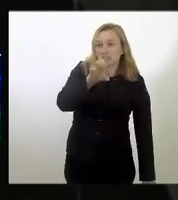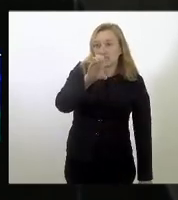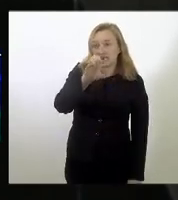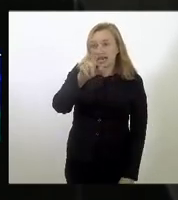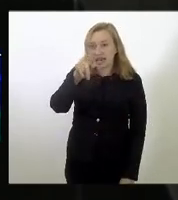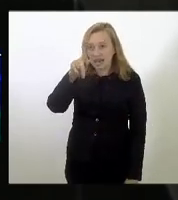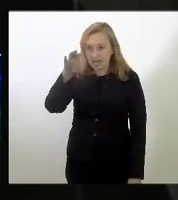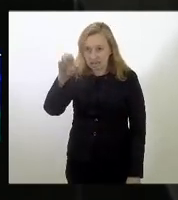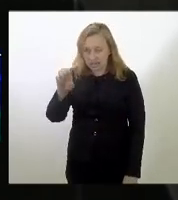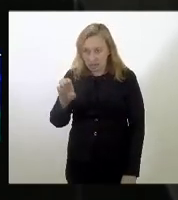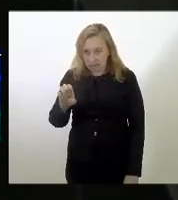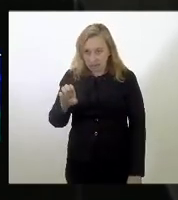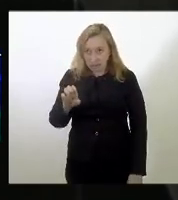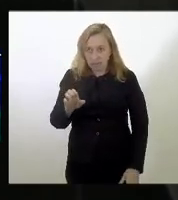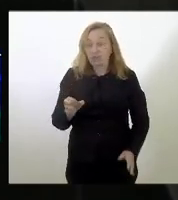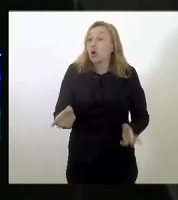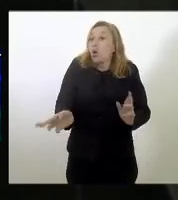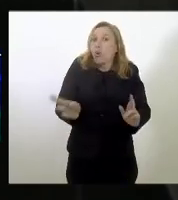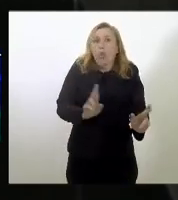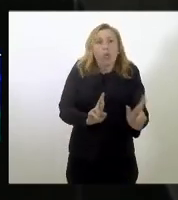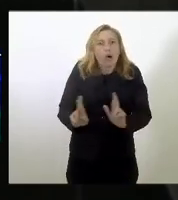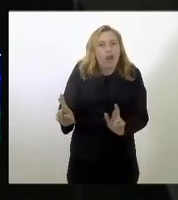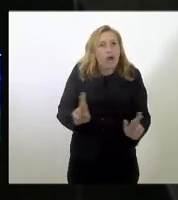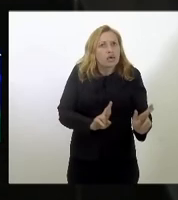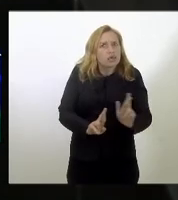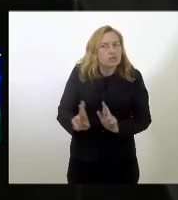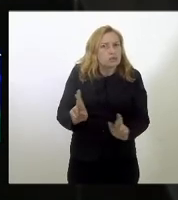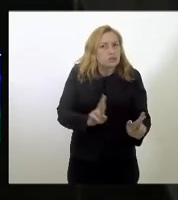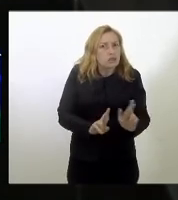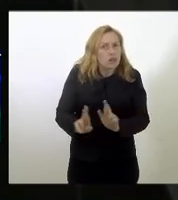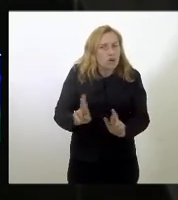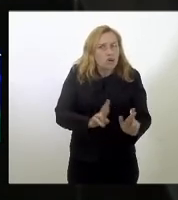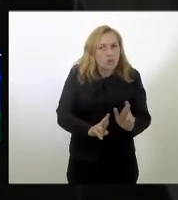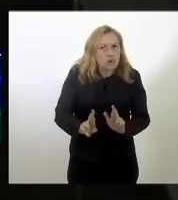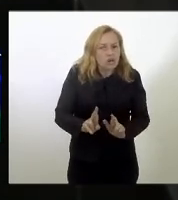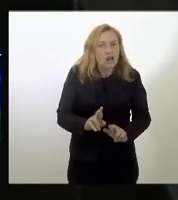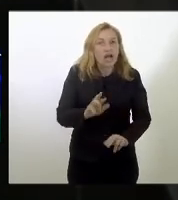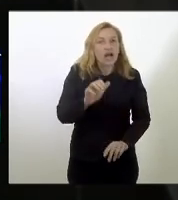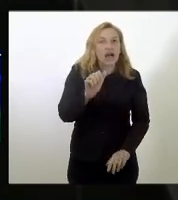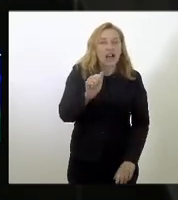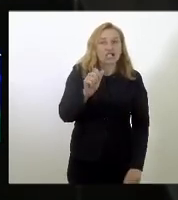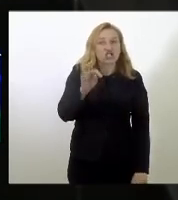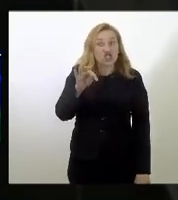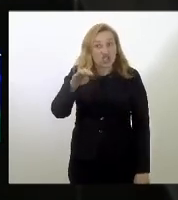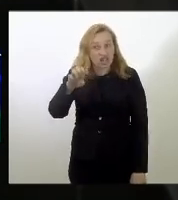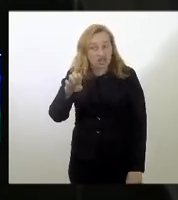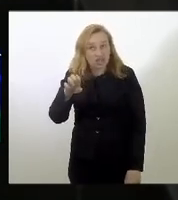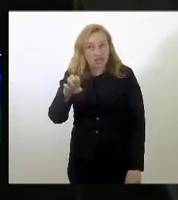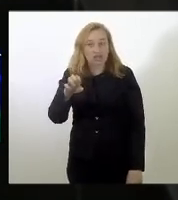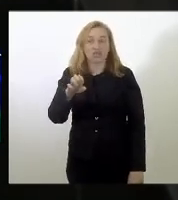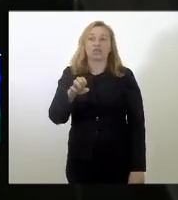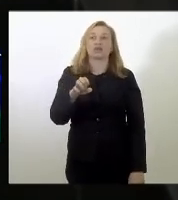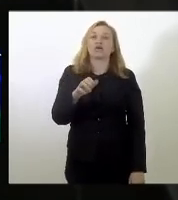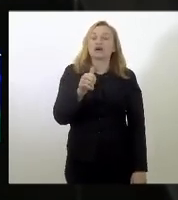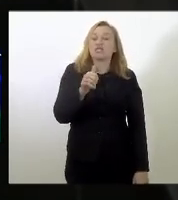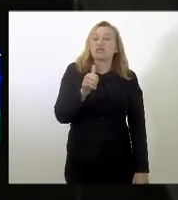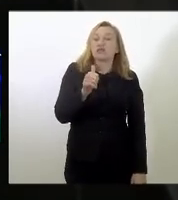com relação à garantia de agentes femininas dentro do sistema